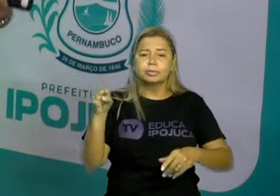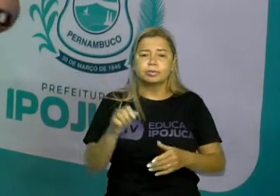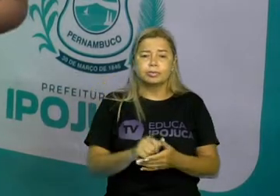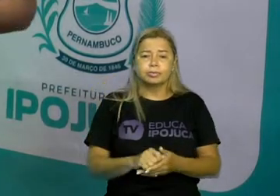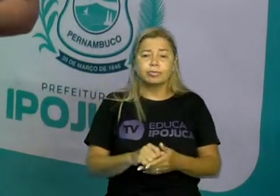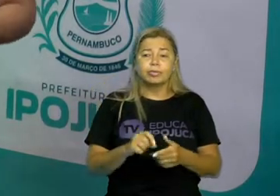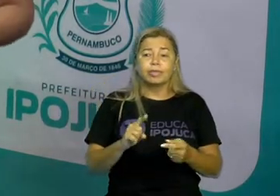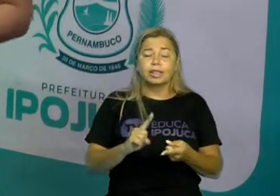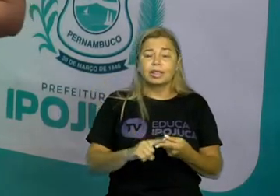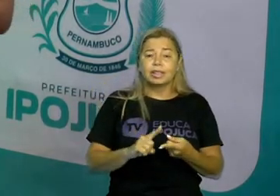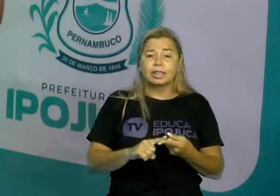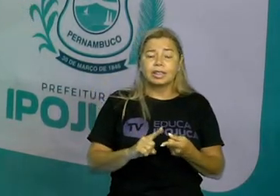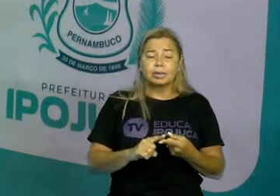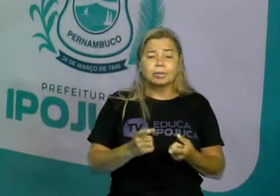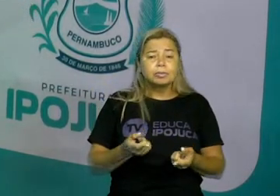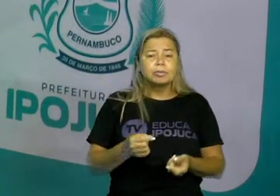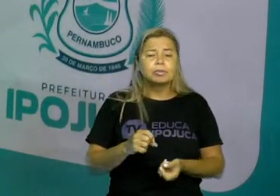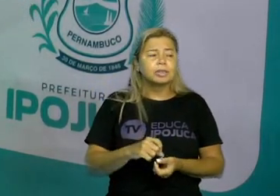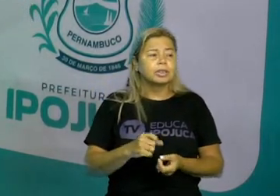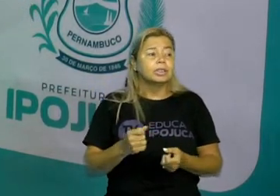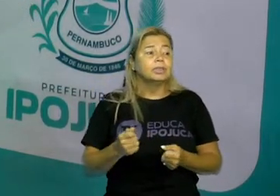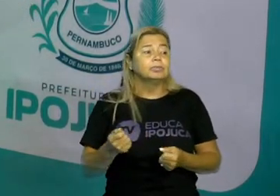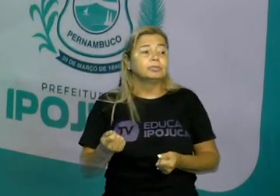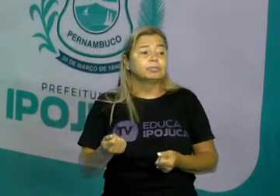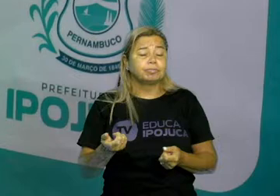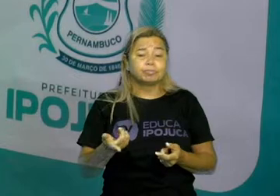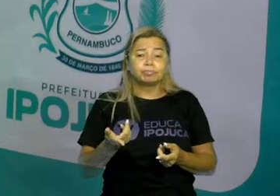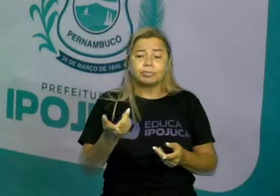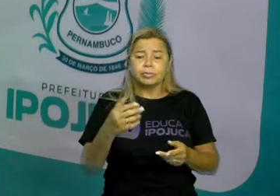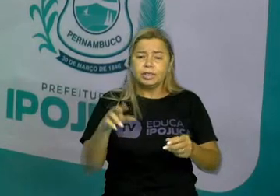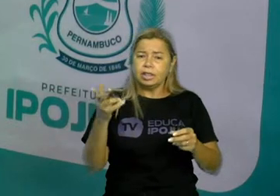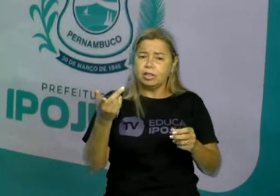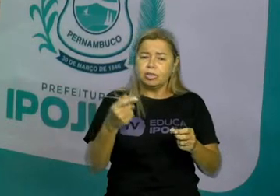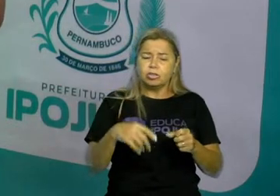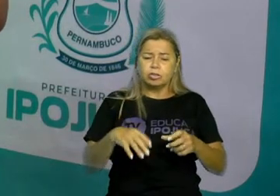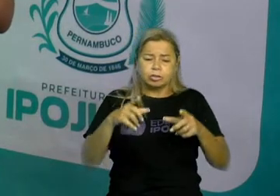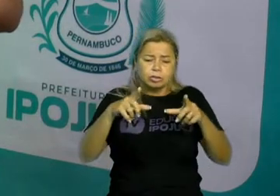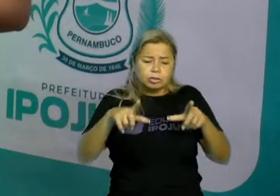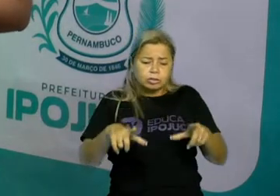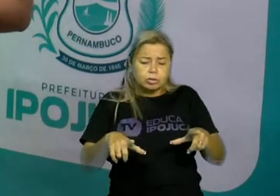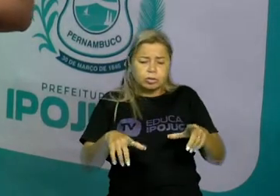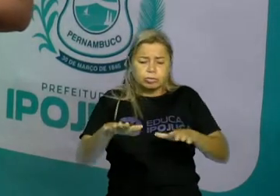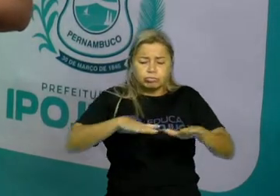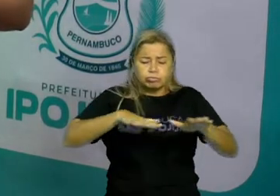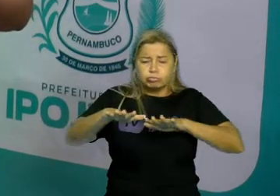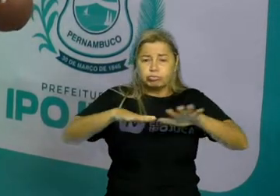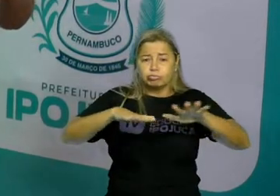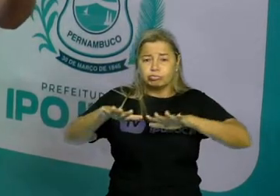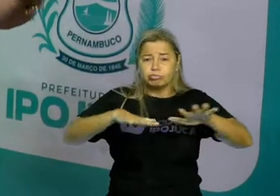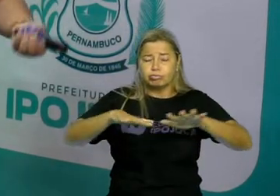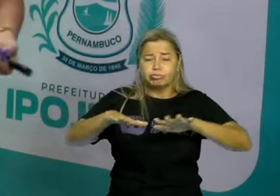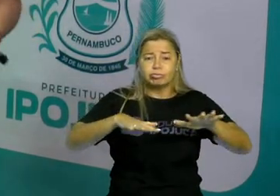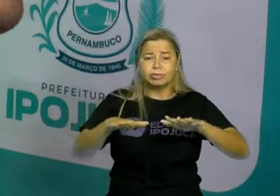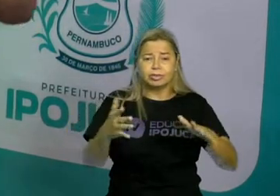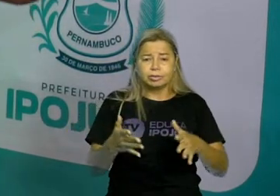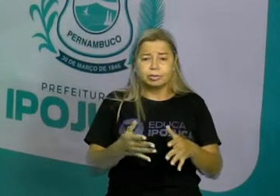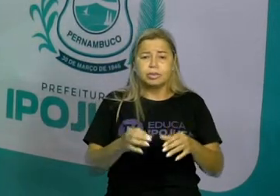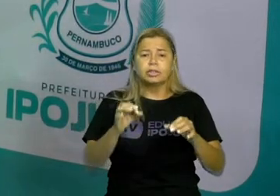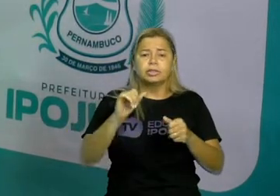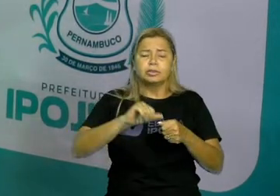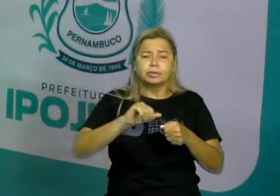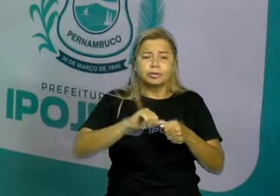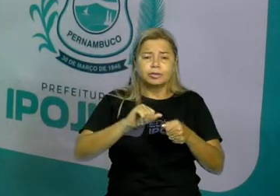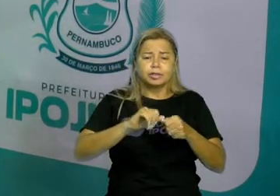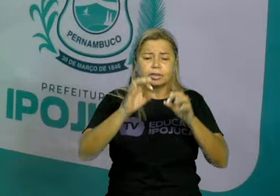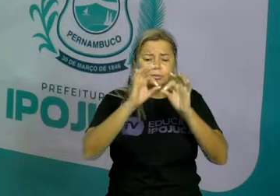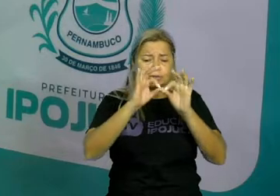de rastro de um ponto. Como também, quando a gente se coloca em um ponto em movimento, ele forma também uma linha. É